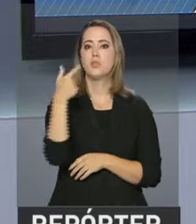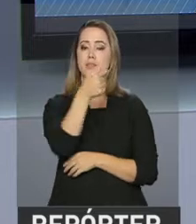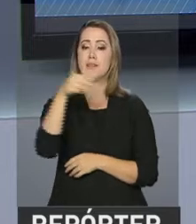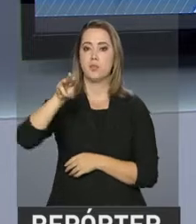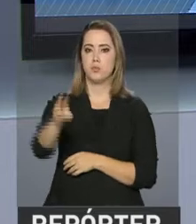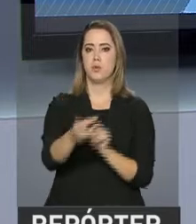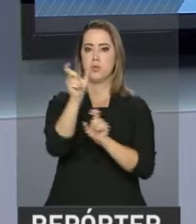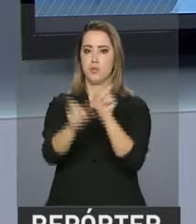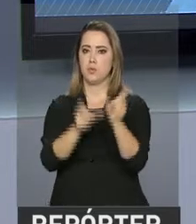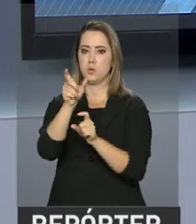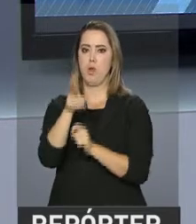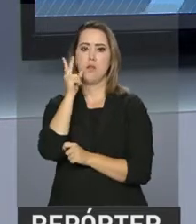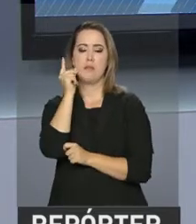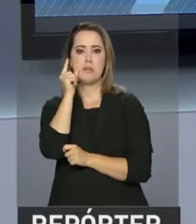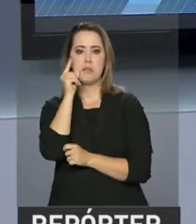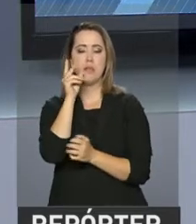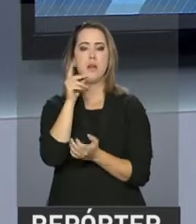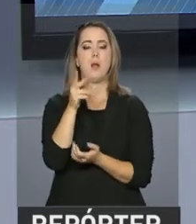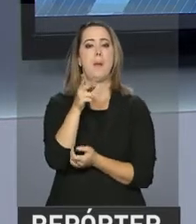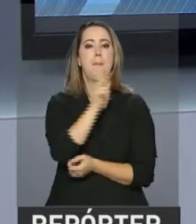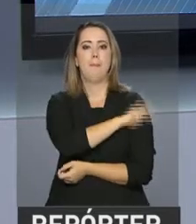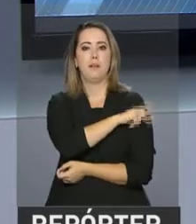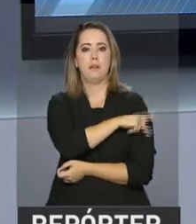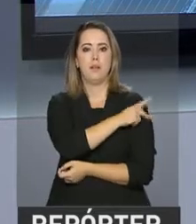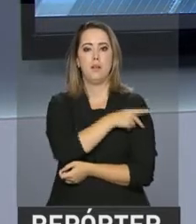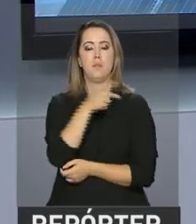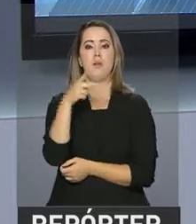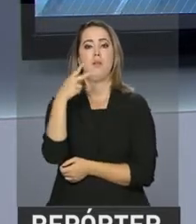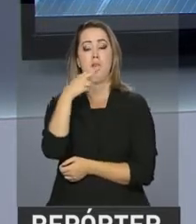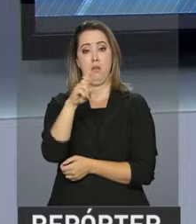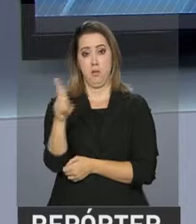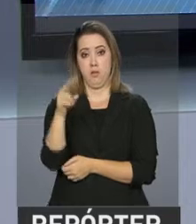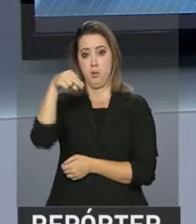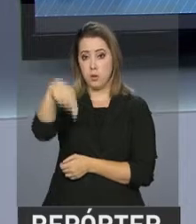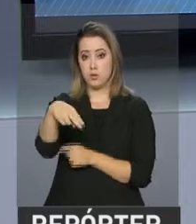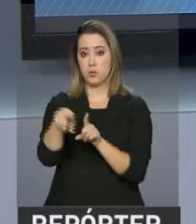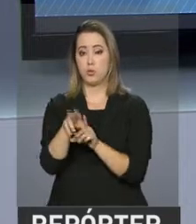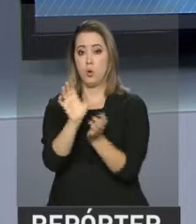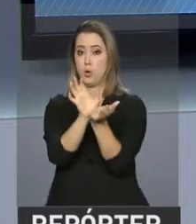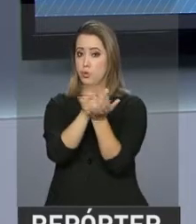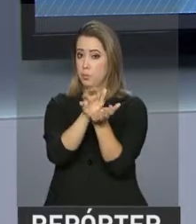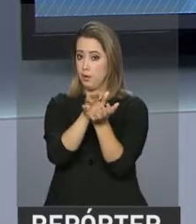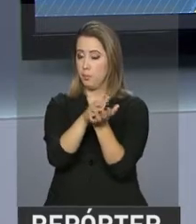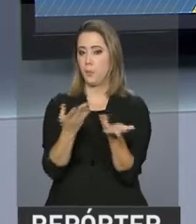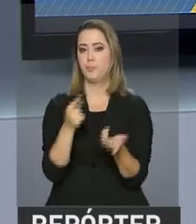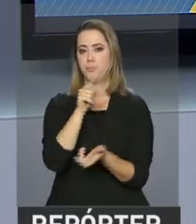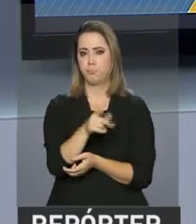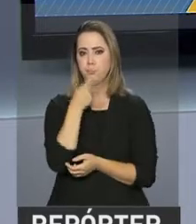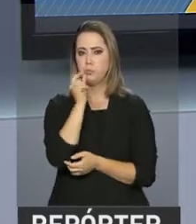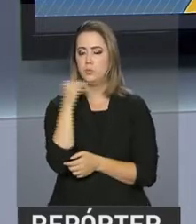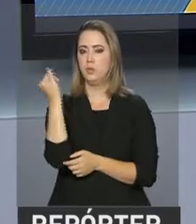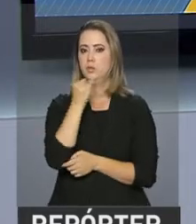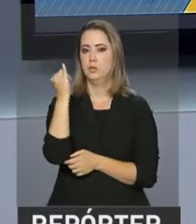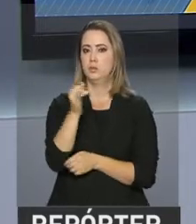de pessoas nos estados do Ceará, Paraíba, Rio Grande do Norte e Pernambuco. O ministro Helder Barbalho falou sobre